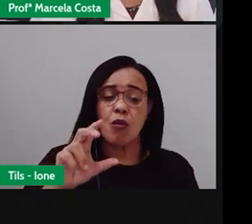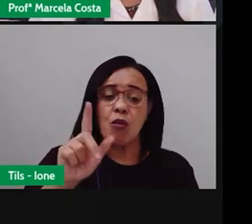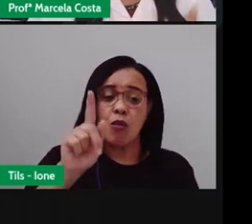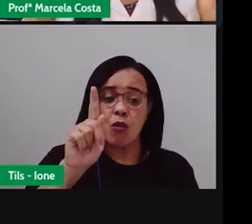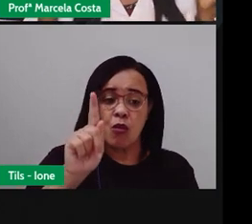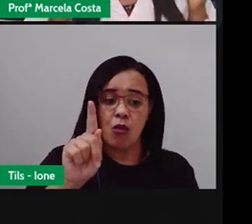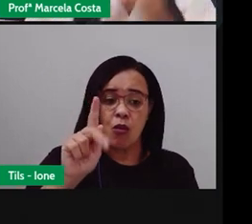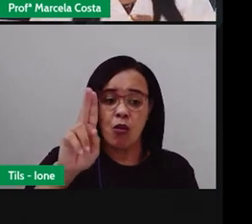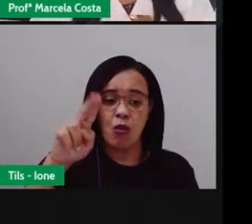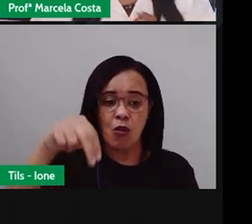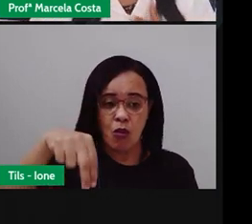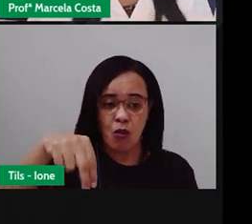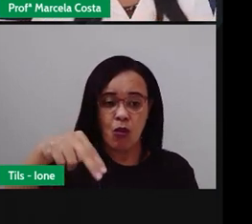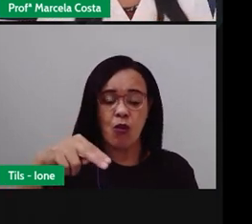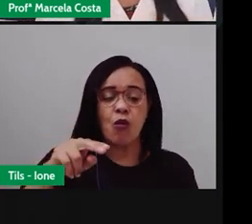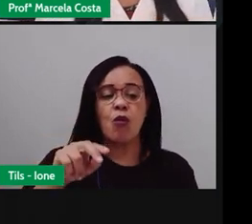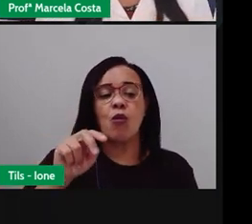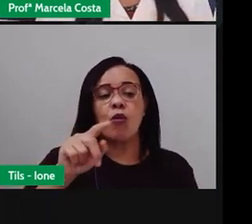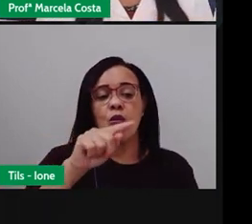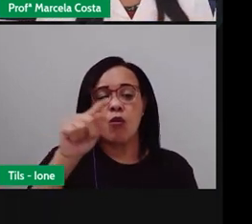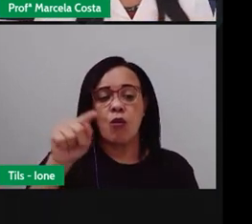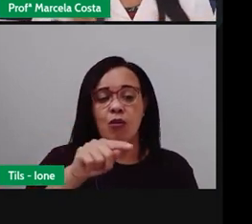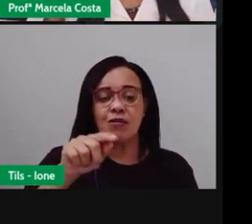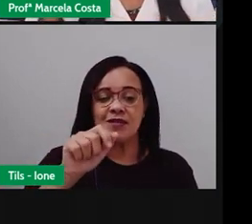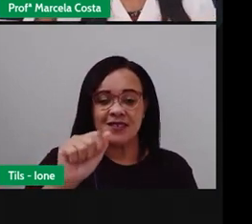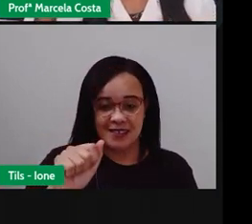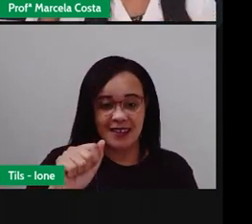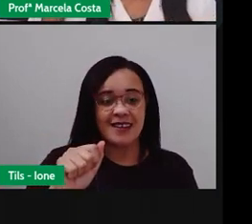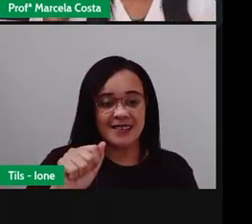gum, zá.